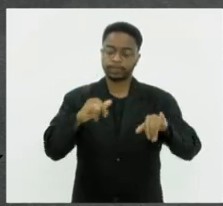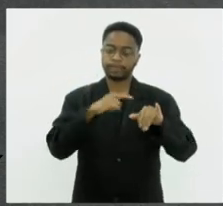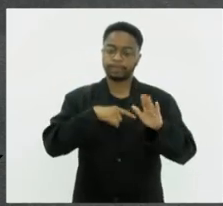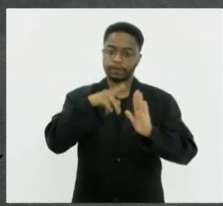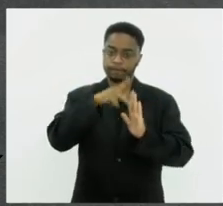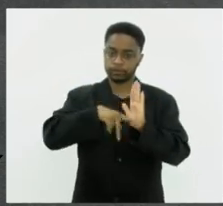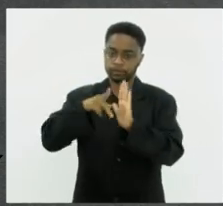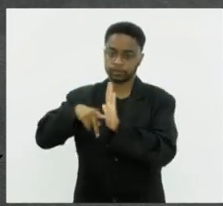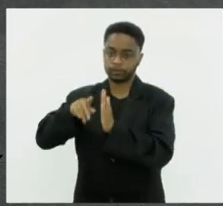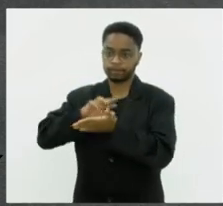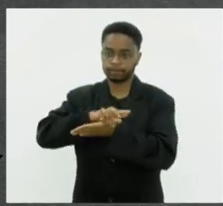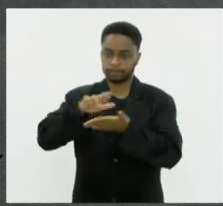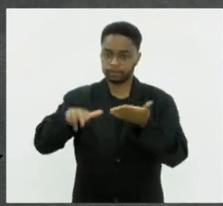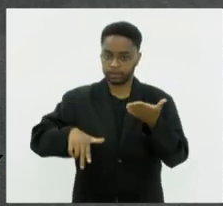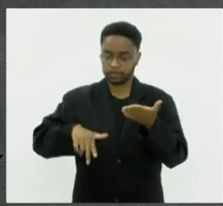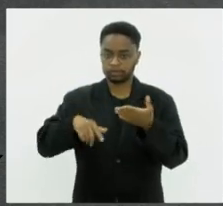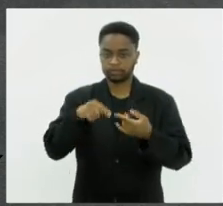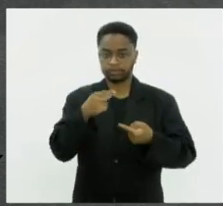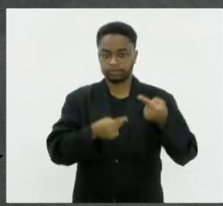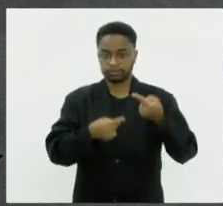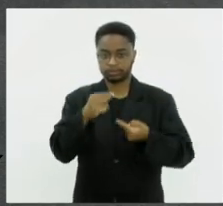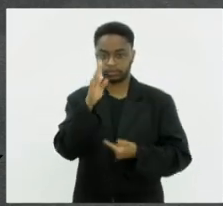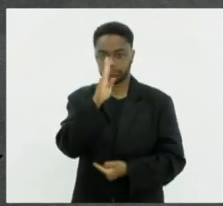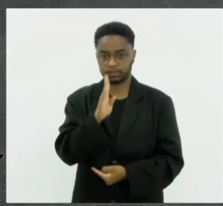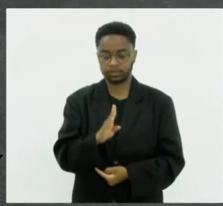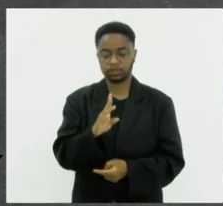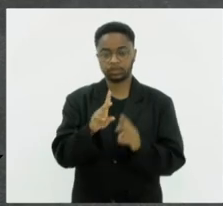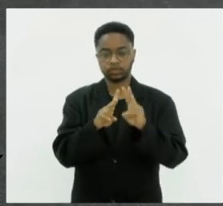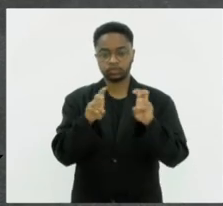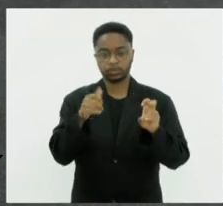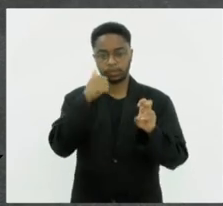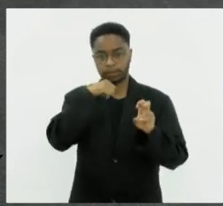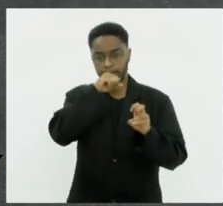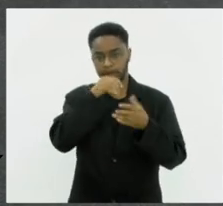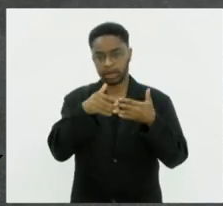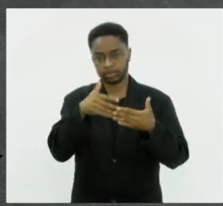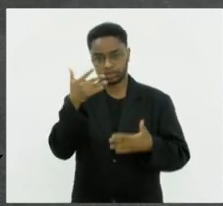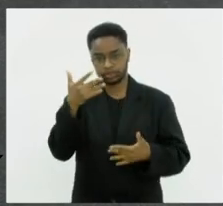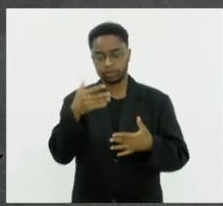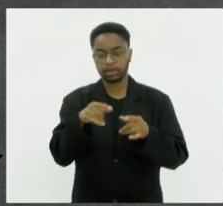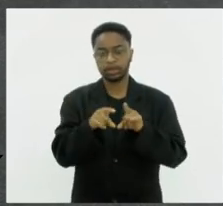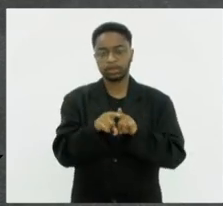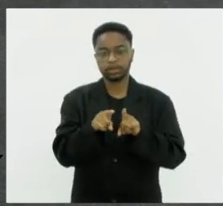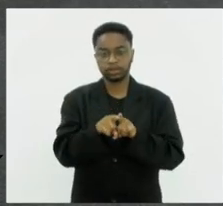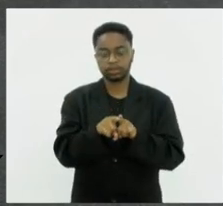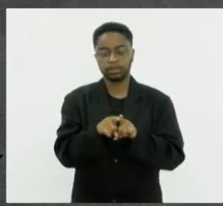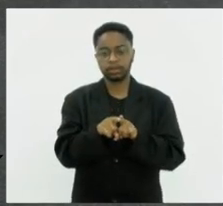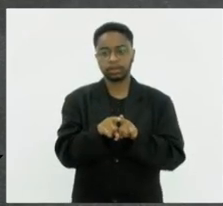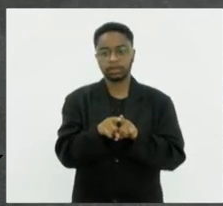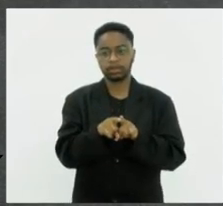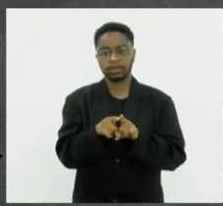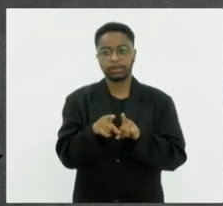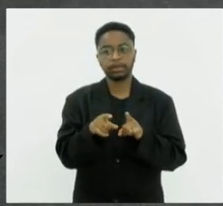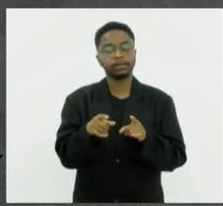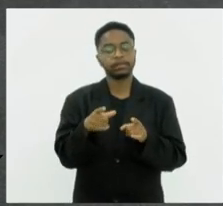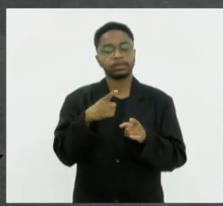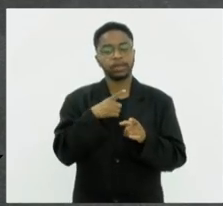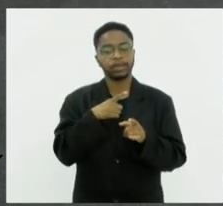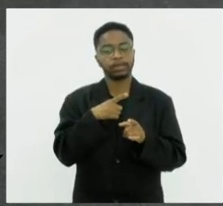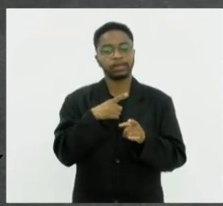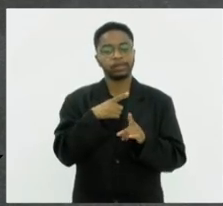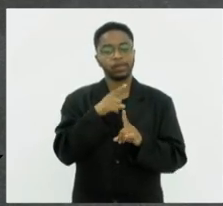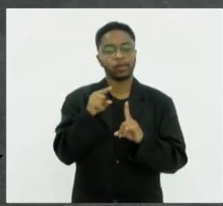em tramitação no Brasil sobre mães atípicas, inclusive com previsão de benefício